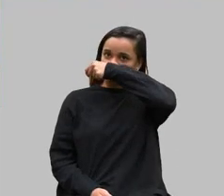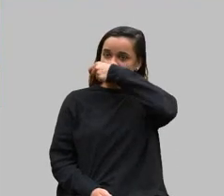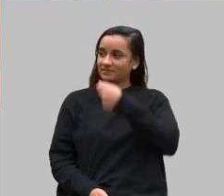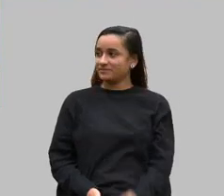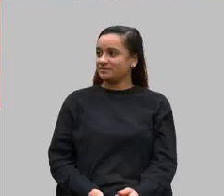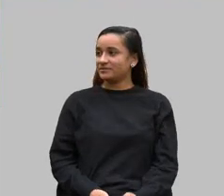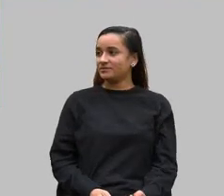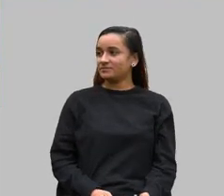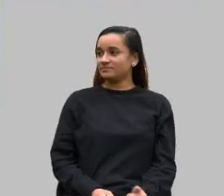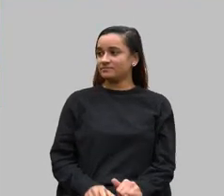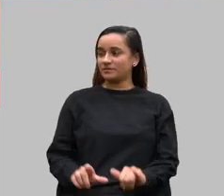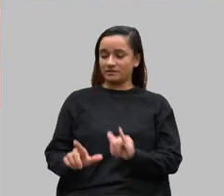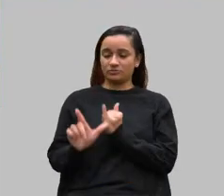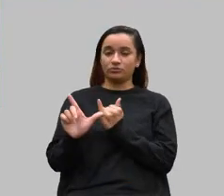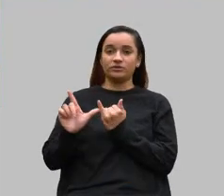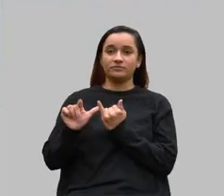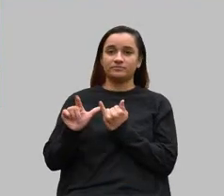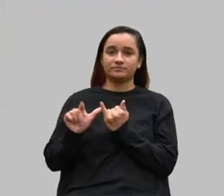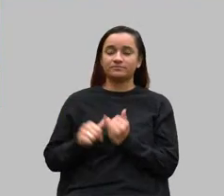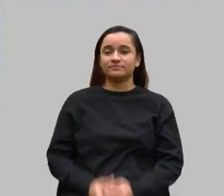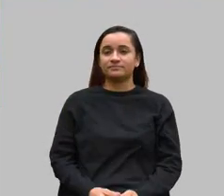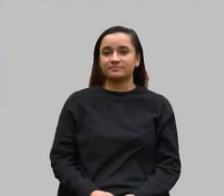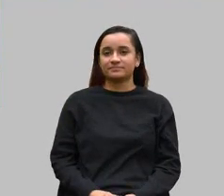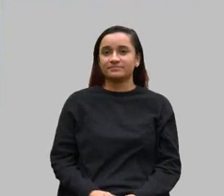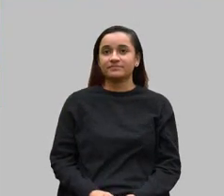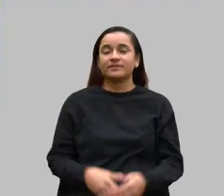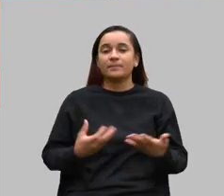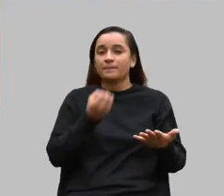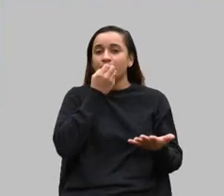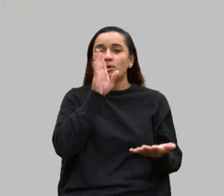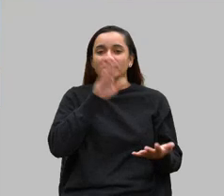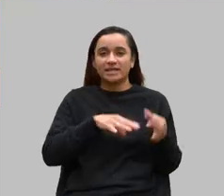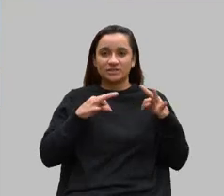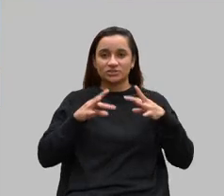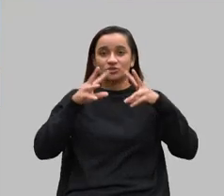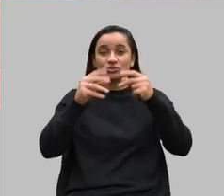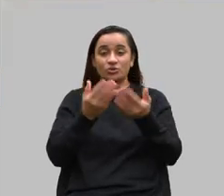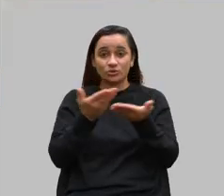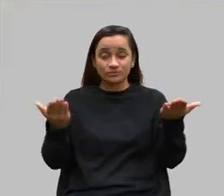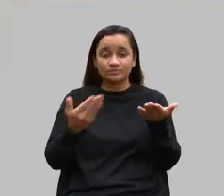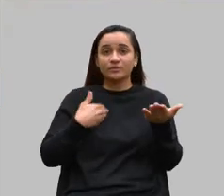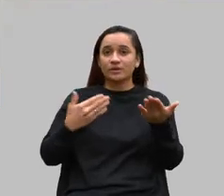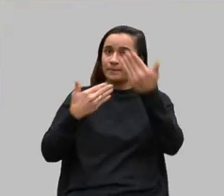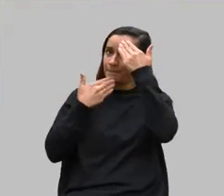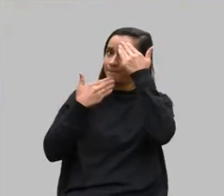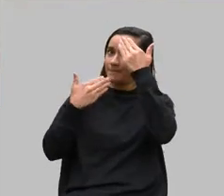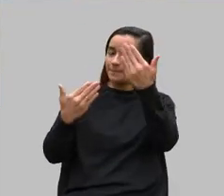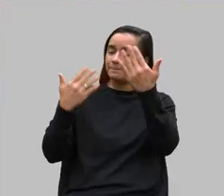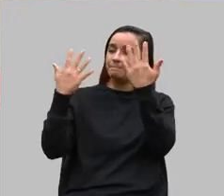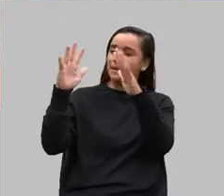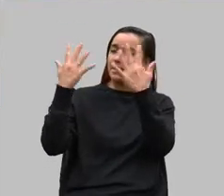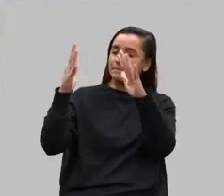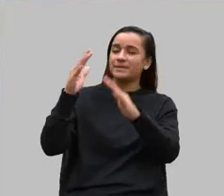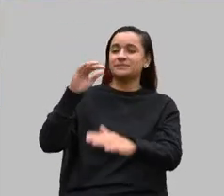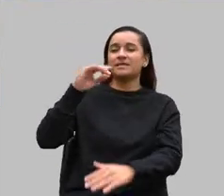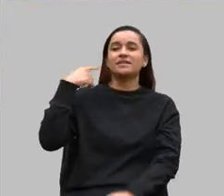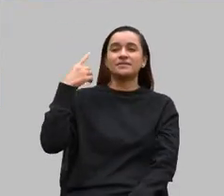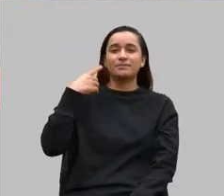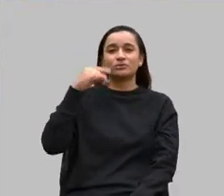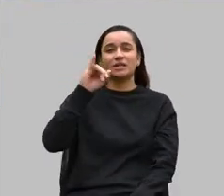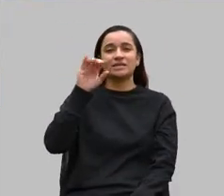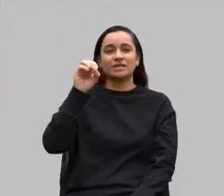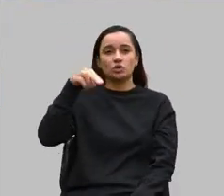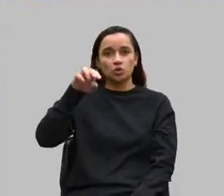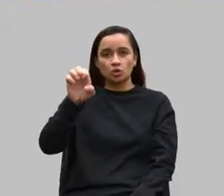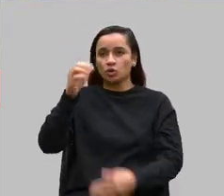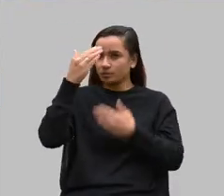Chaves Boa tarde a todas e a todos quero aqui parabenizar ion agradecer né Por est levantando esse assunto que é